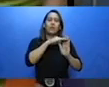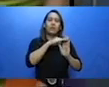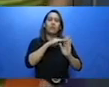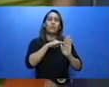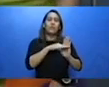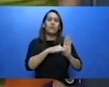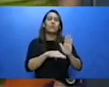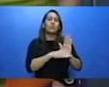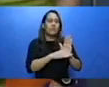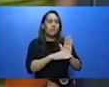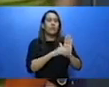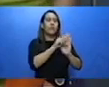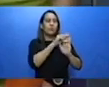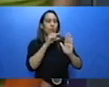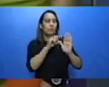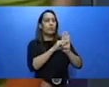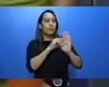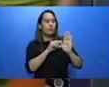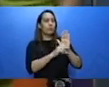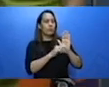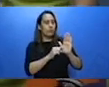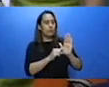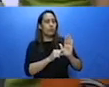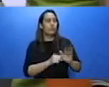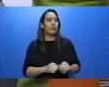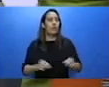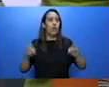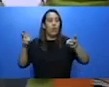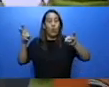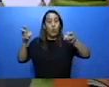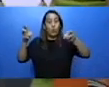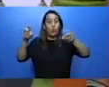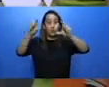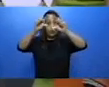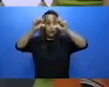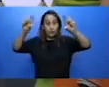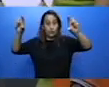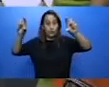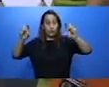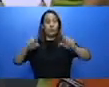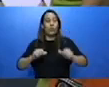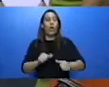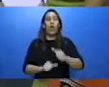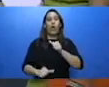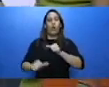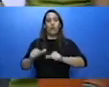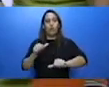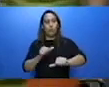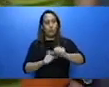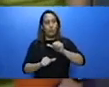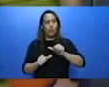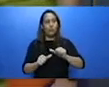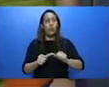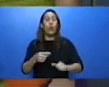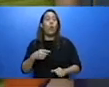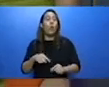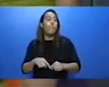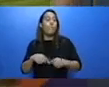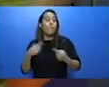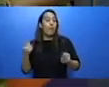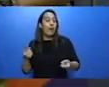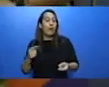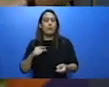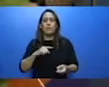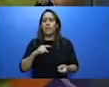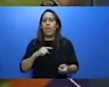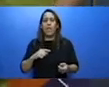é, 3 partes. Os títulos dessas partes variam, apesar de terem o mesmo